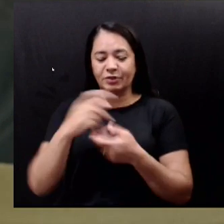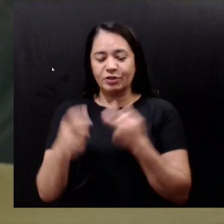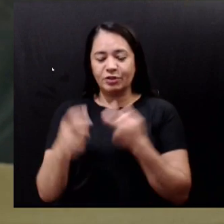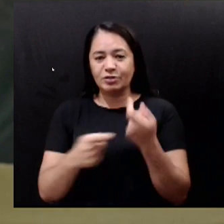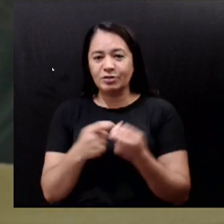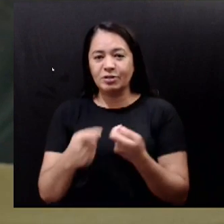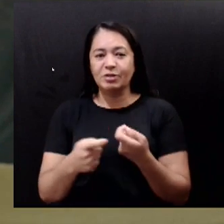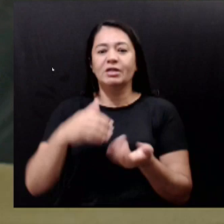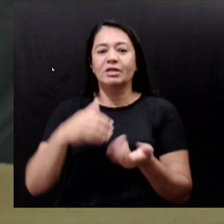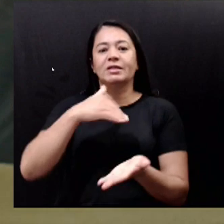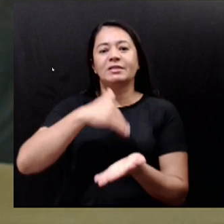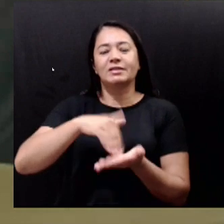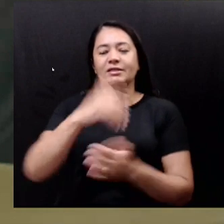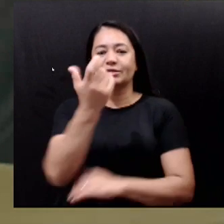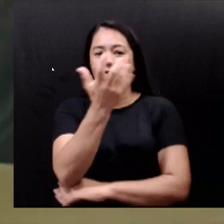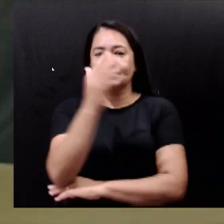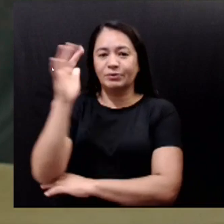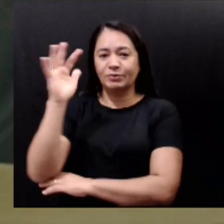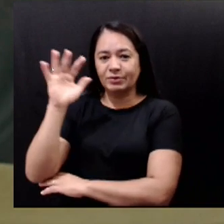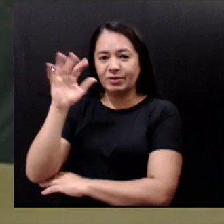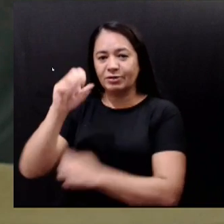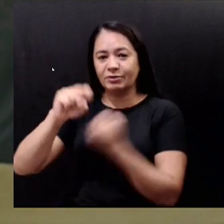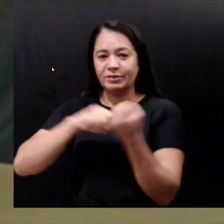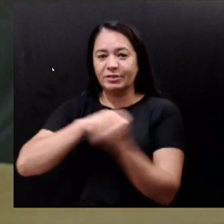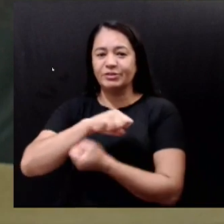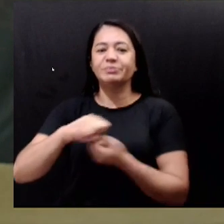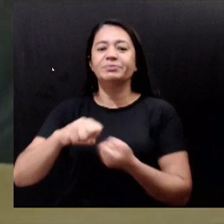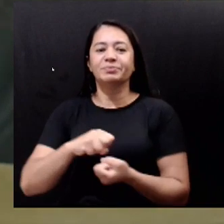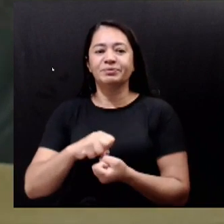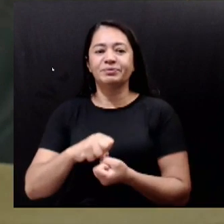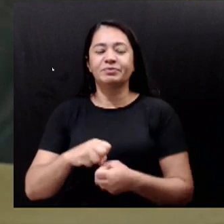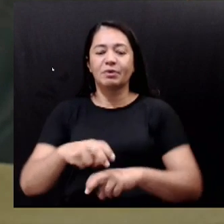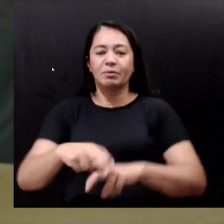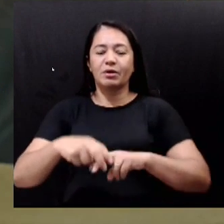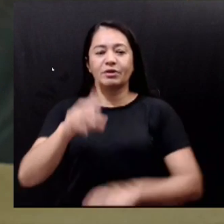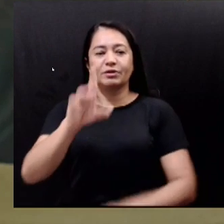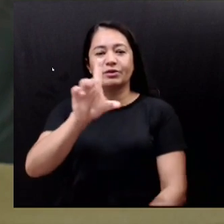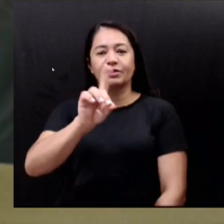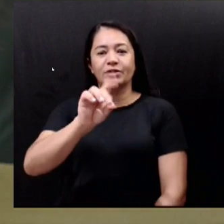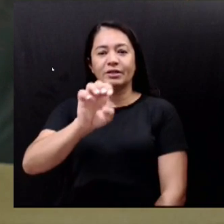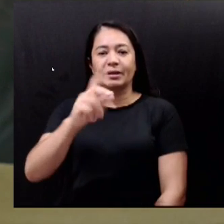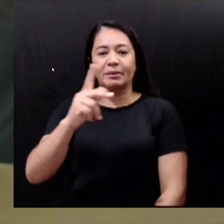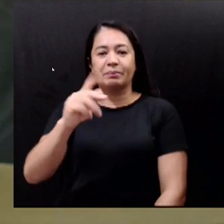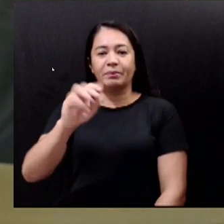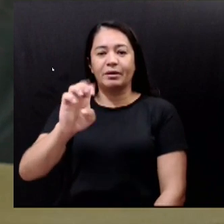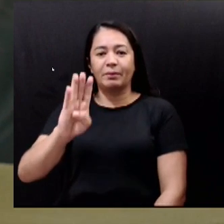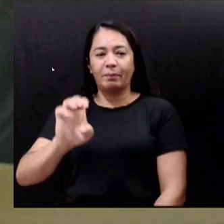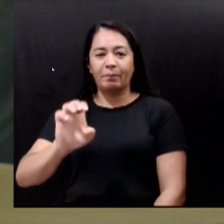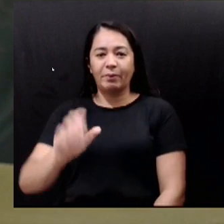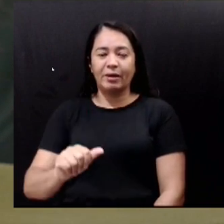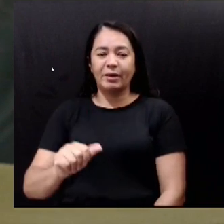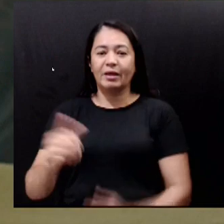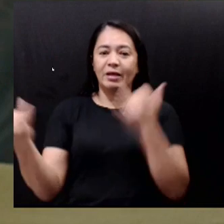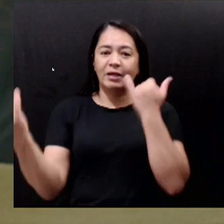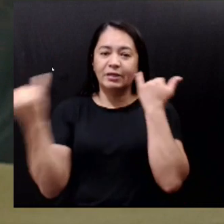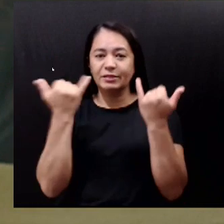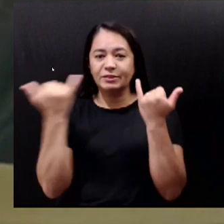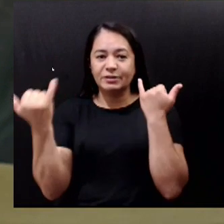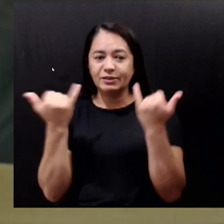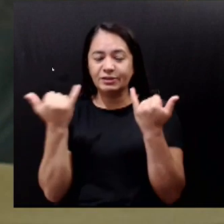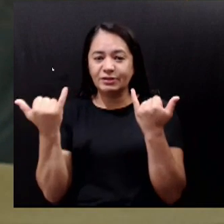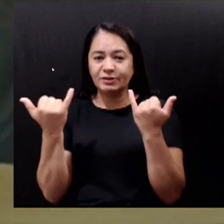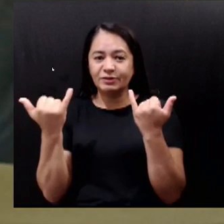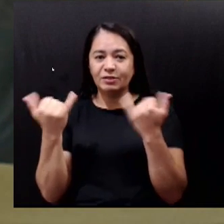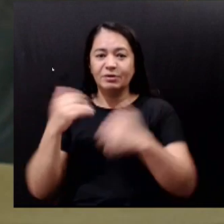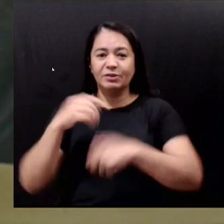Meio Ambiente e Sustentabilidade, por meio do DPBEA. Mais informações sobre os horários de serviços podem ser obtidas no site